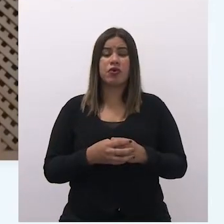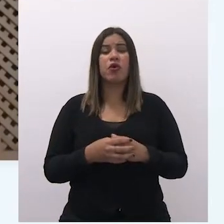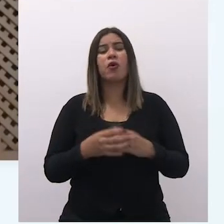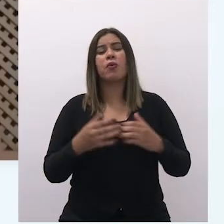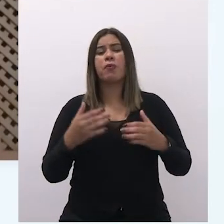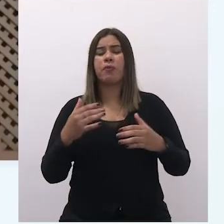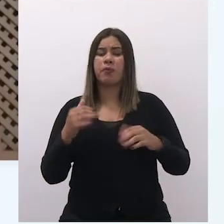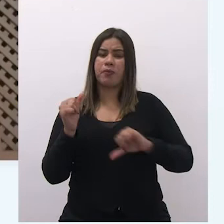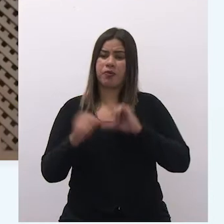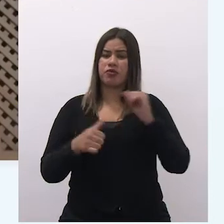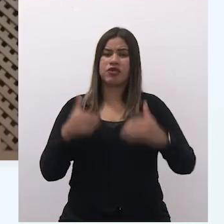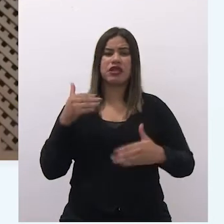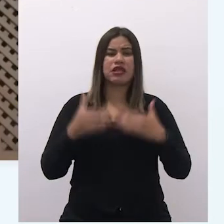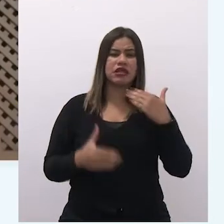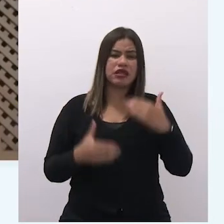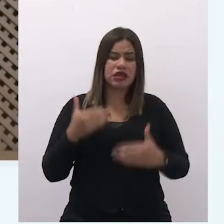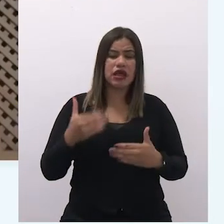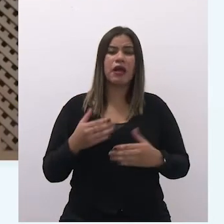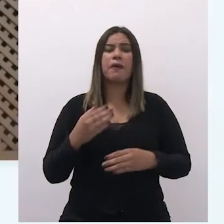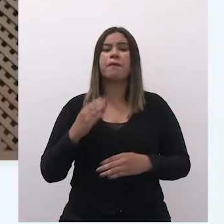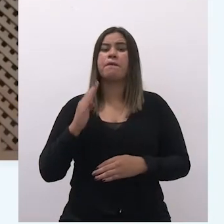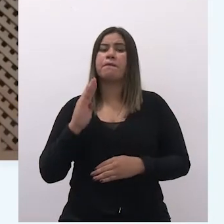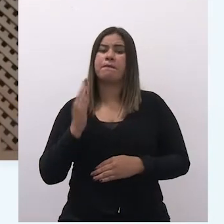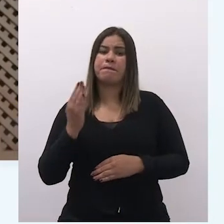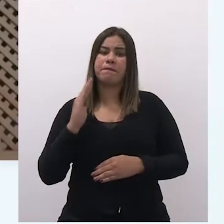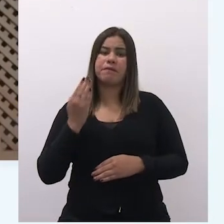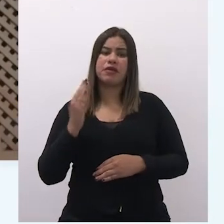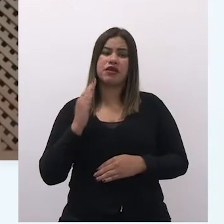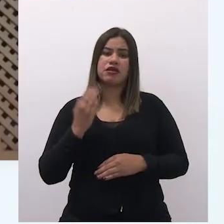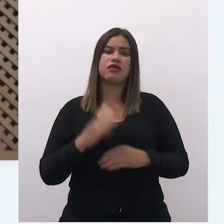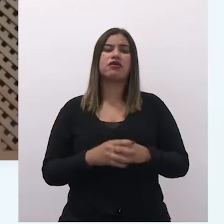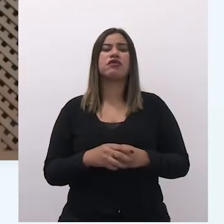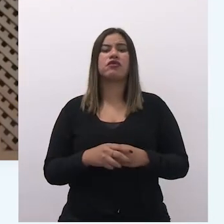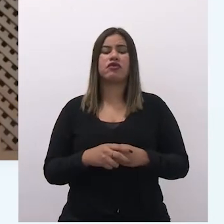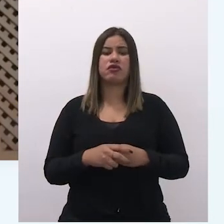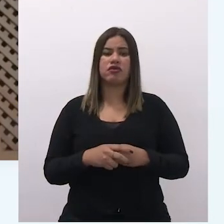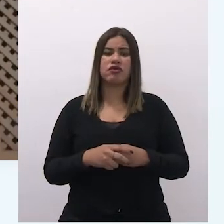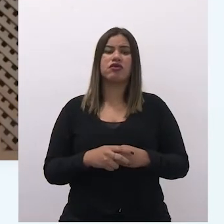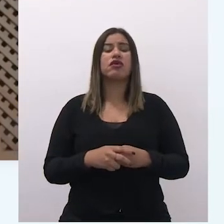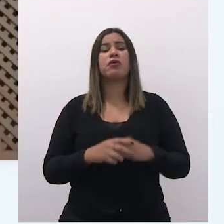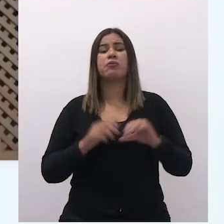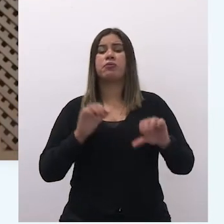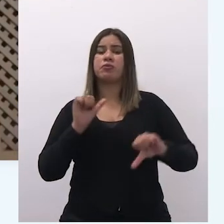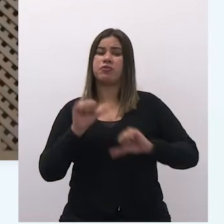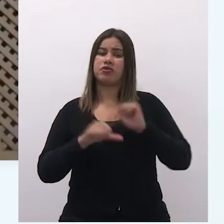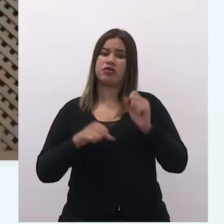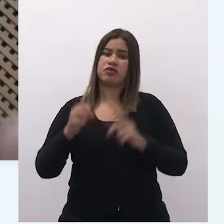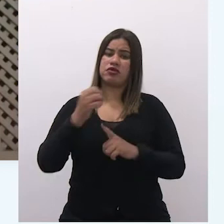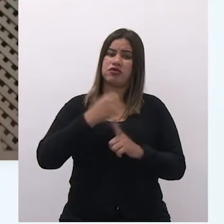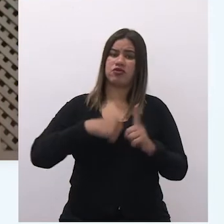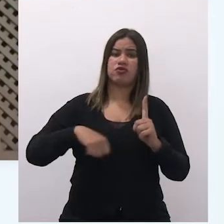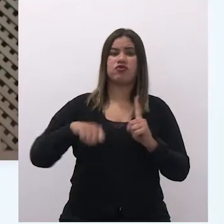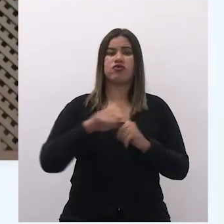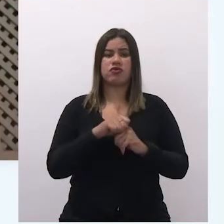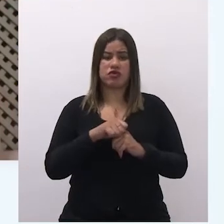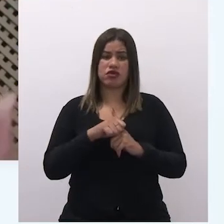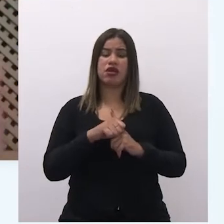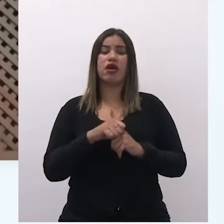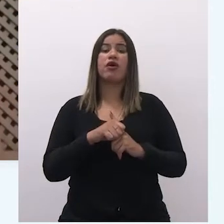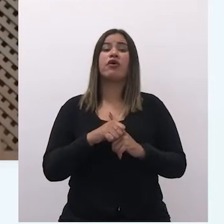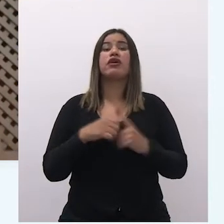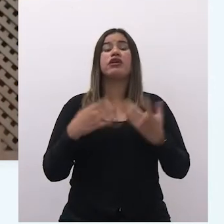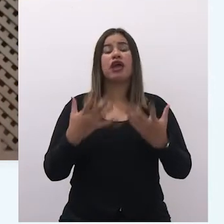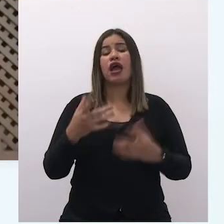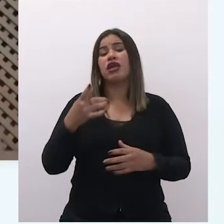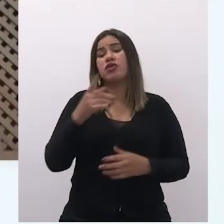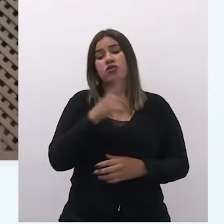físicas, mudanças biológicas, mudanças cognitivas e mudanças sociais. Né? E aí nós, enquanto professores,